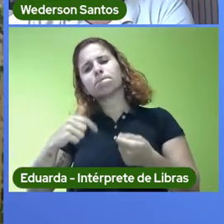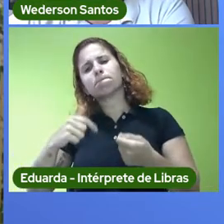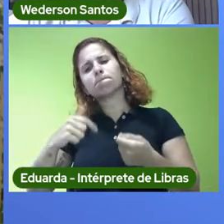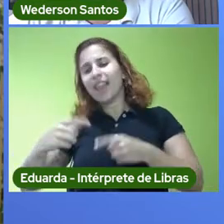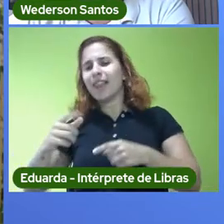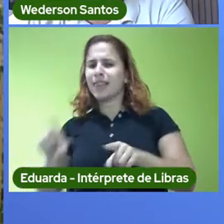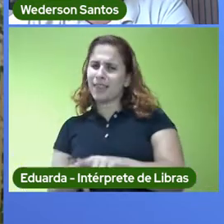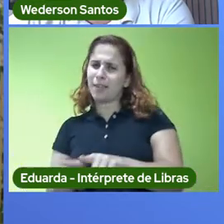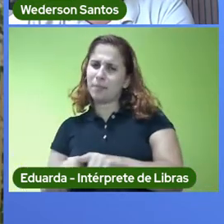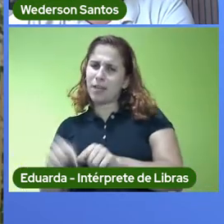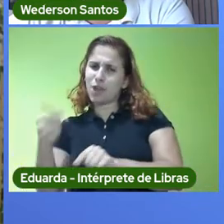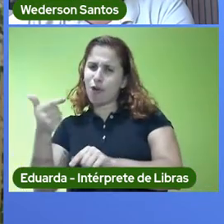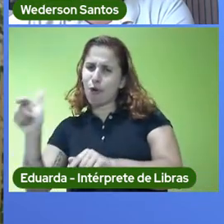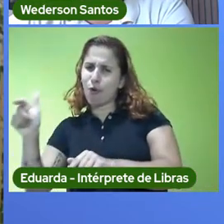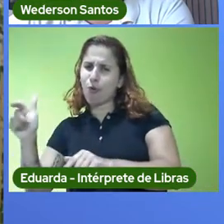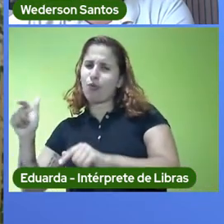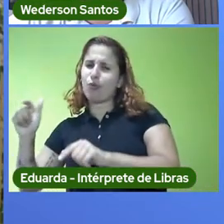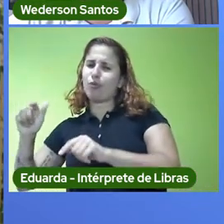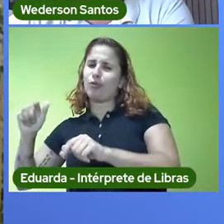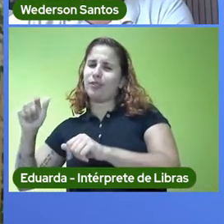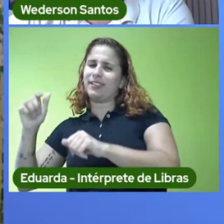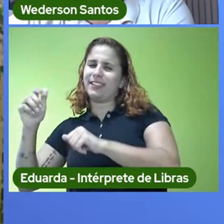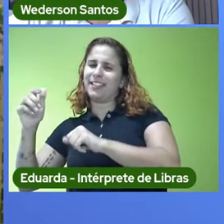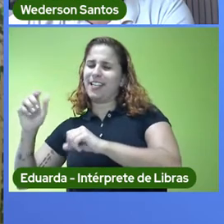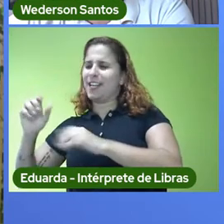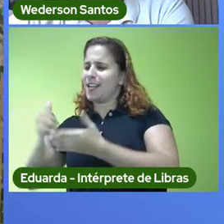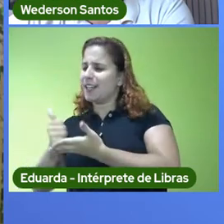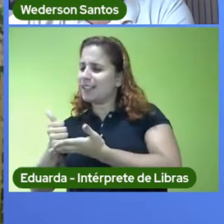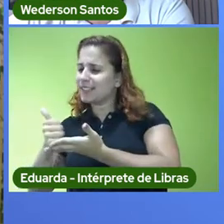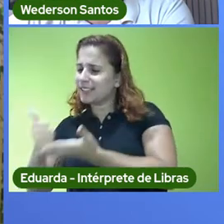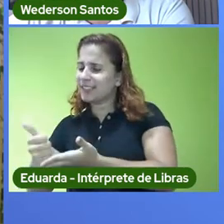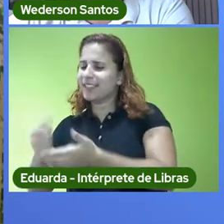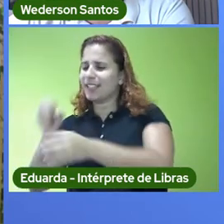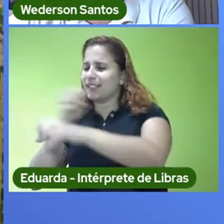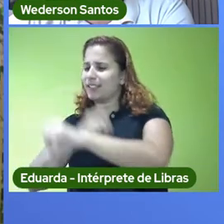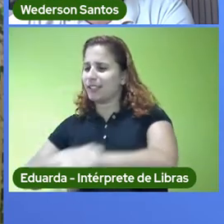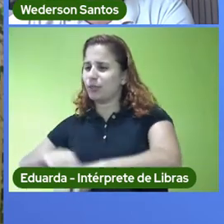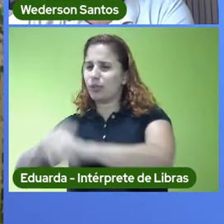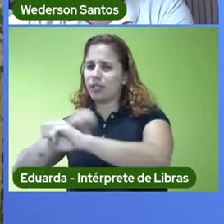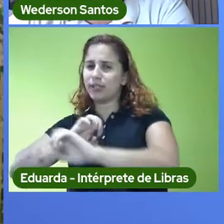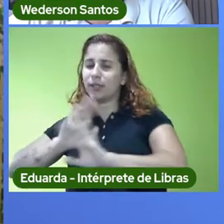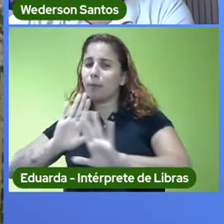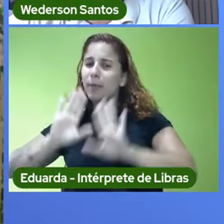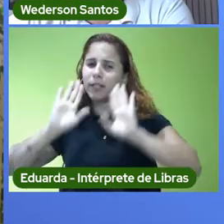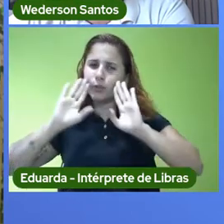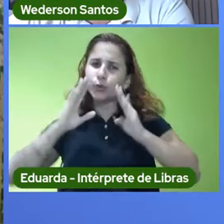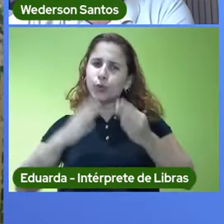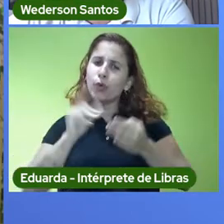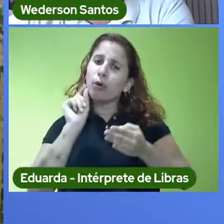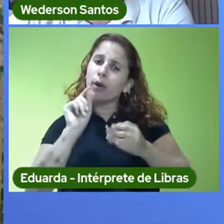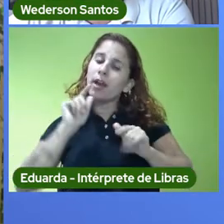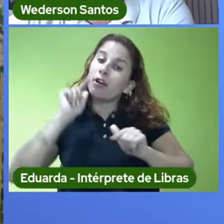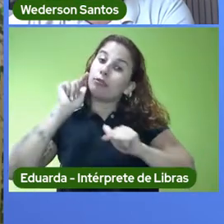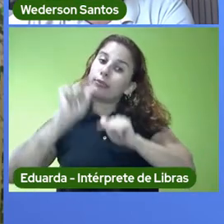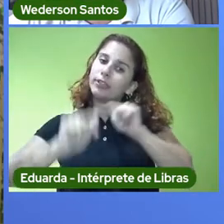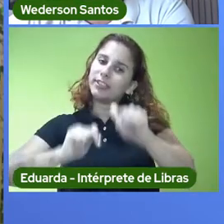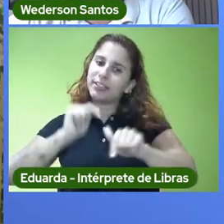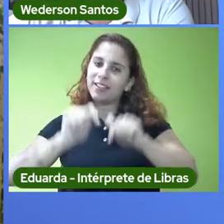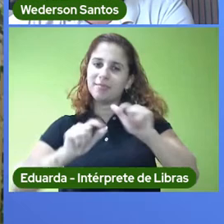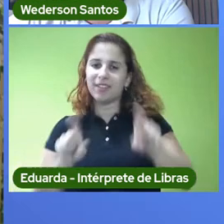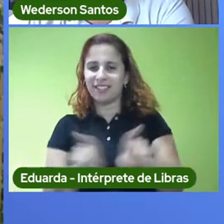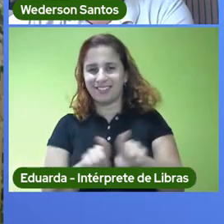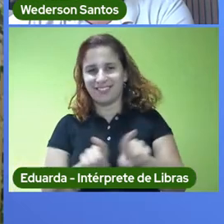saúde, educação, assistência, mas, né, com foco no trabalho. E entendendo, uma coisa me chama a